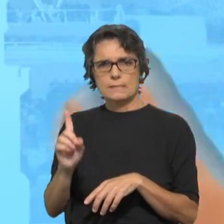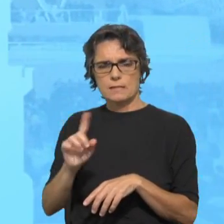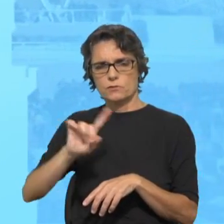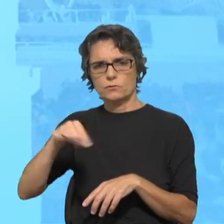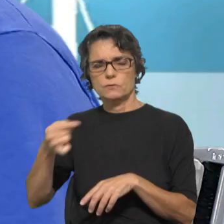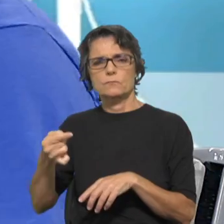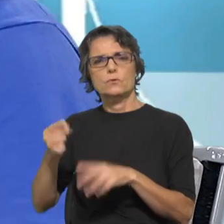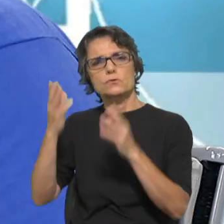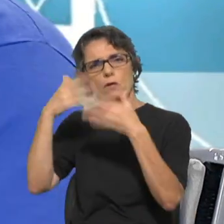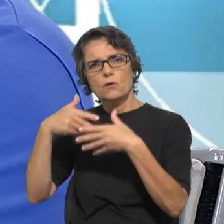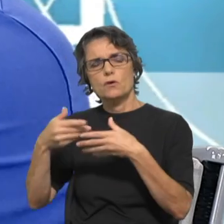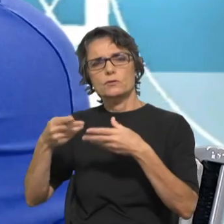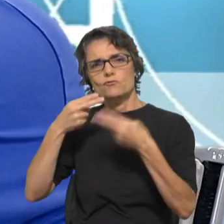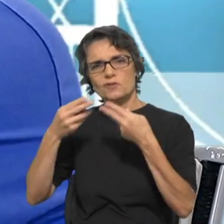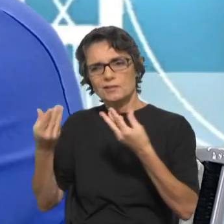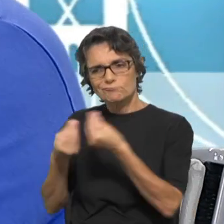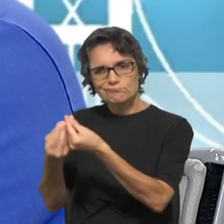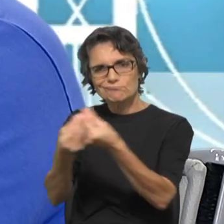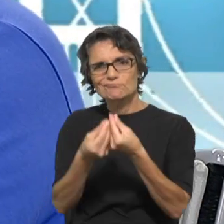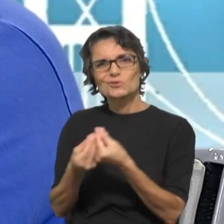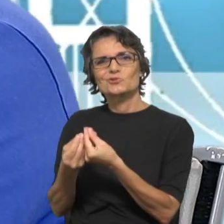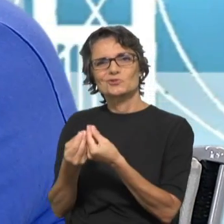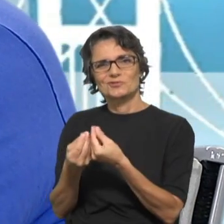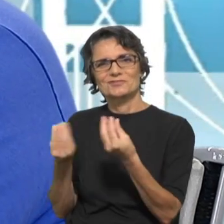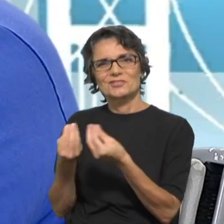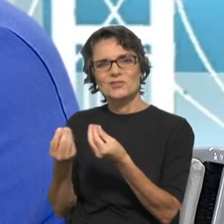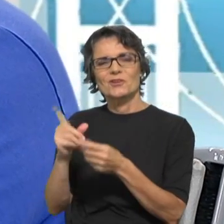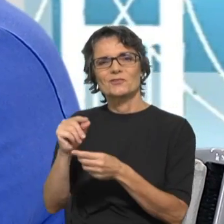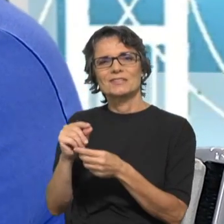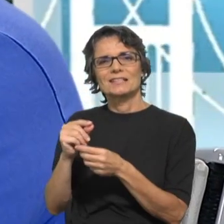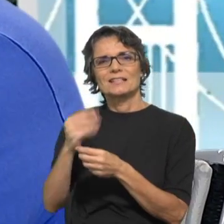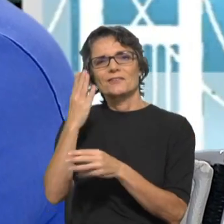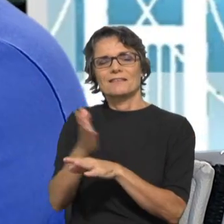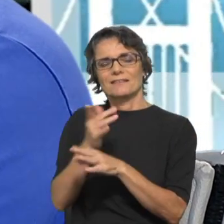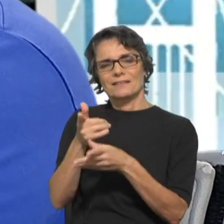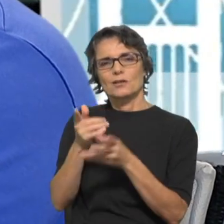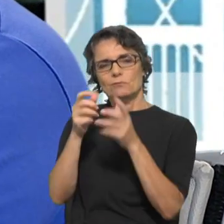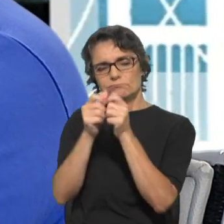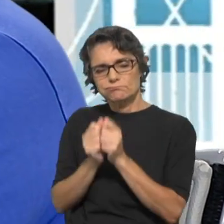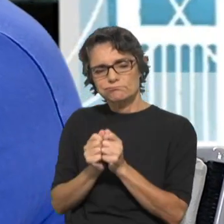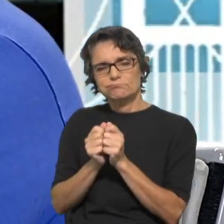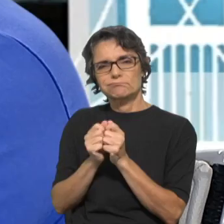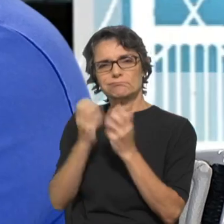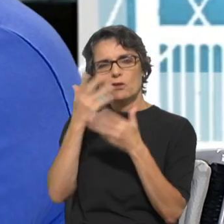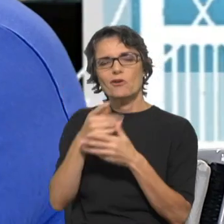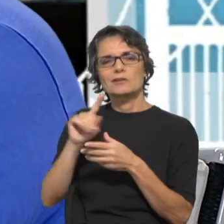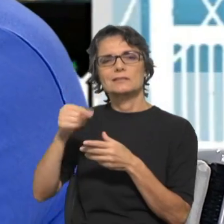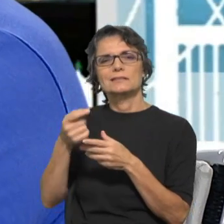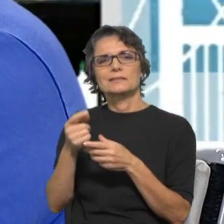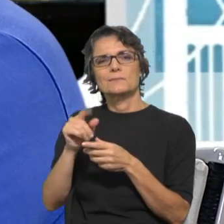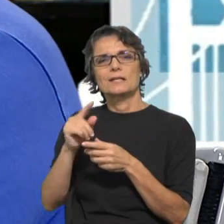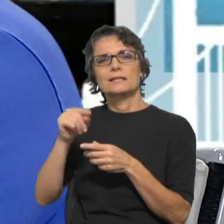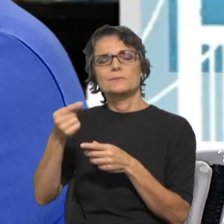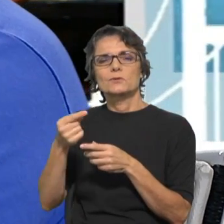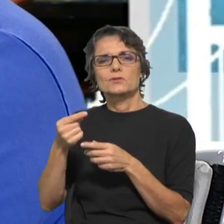com os jovens, isso é muito interessante. À noite a vigília e a oração do terço. E no final temos um